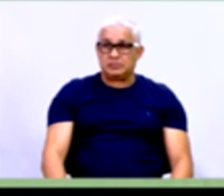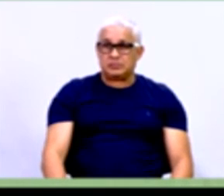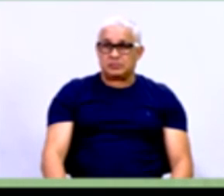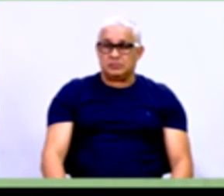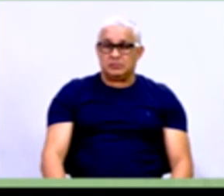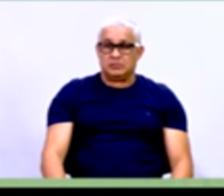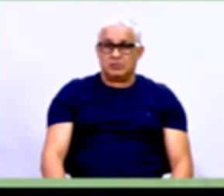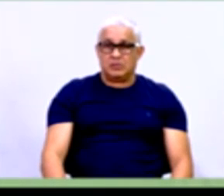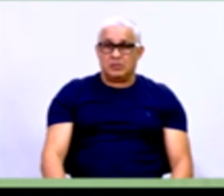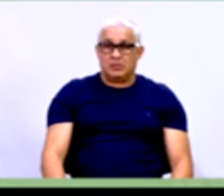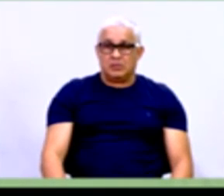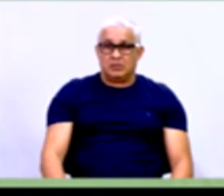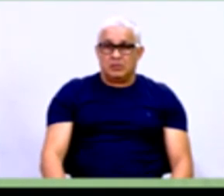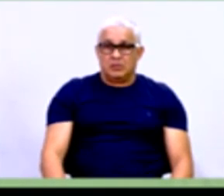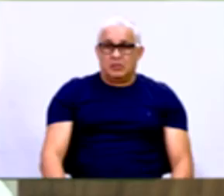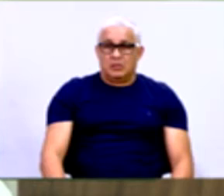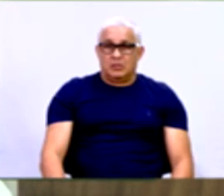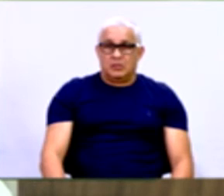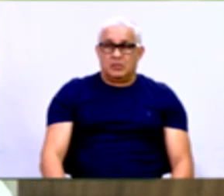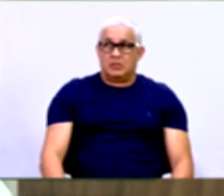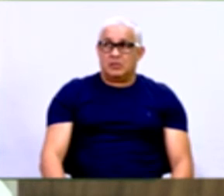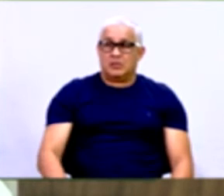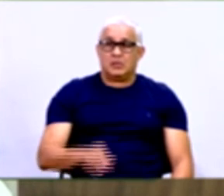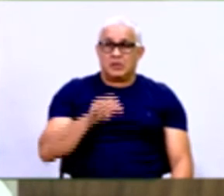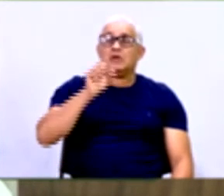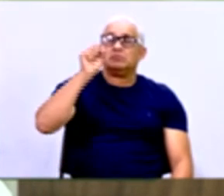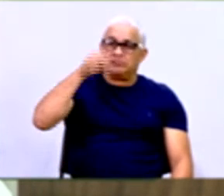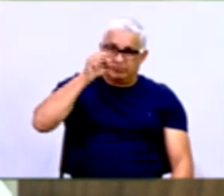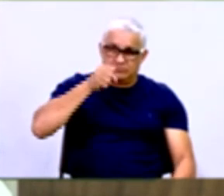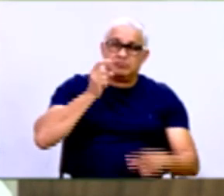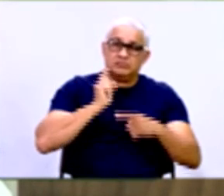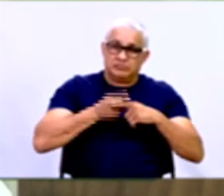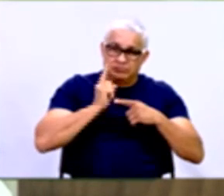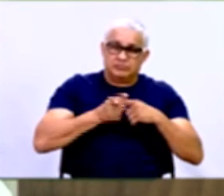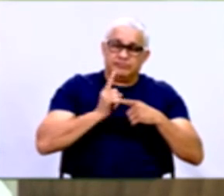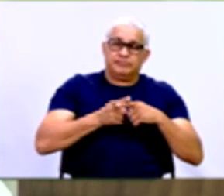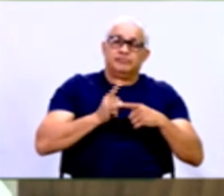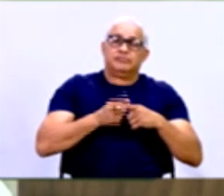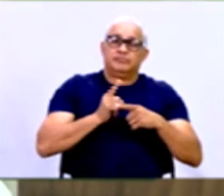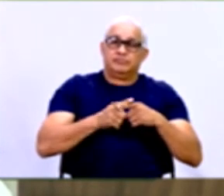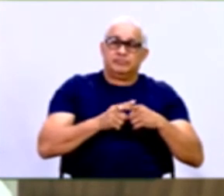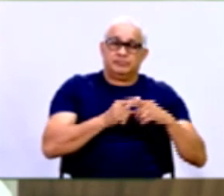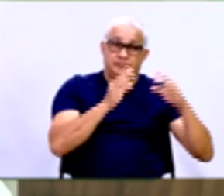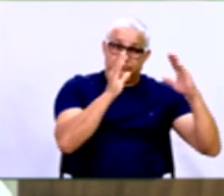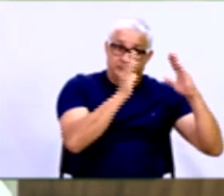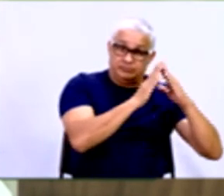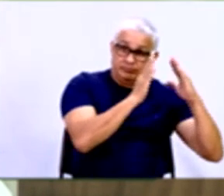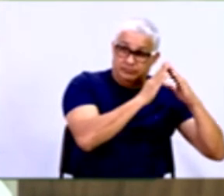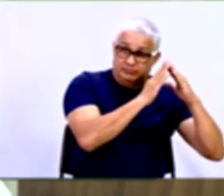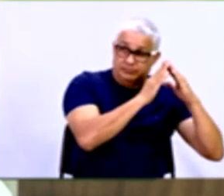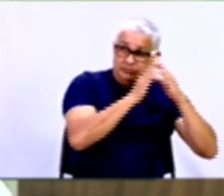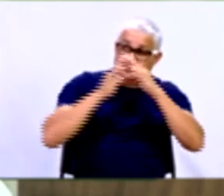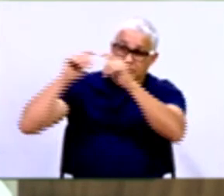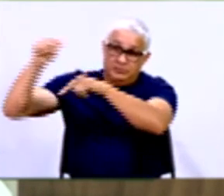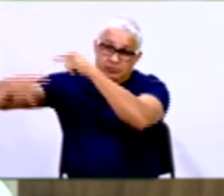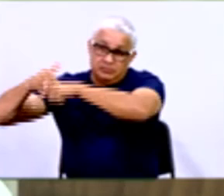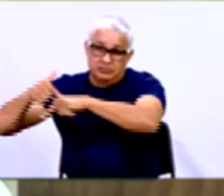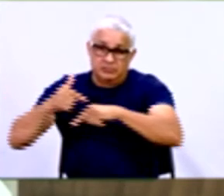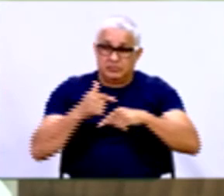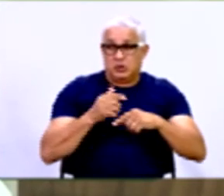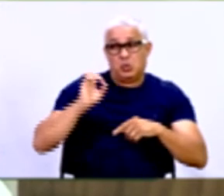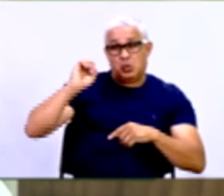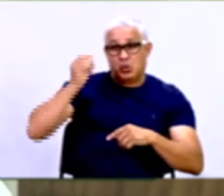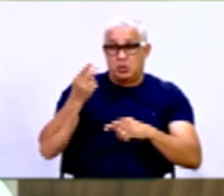Nesse caso, é considerado um acidente de trabalho porque ele estava no percurso da sua residência para o trabalho ou do